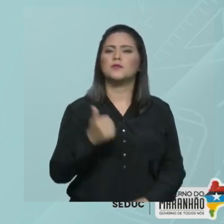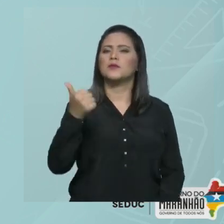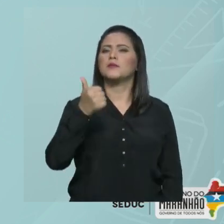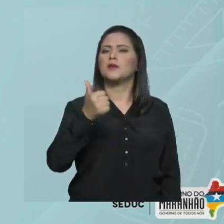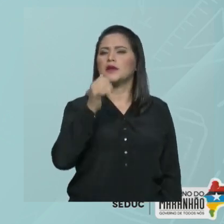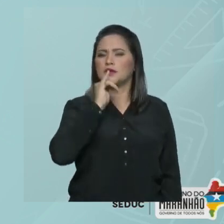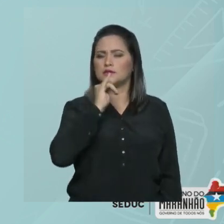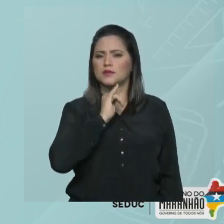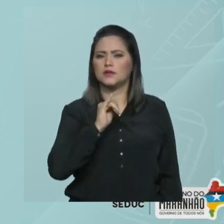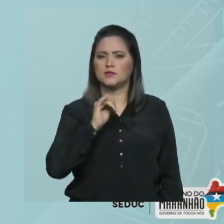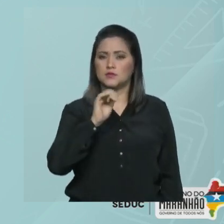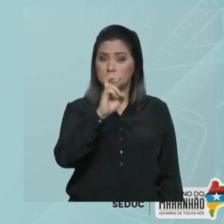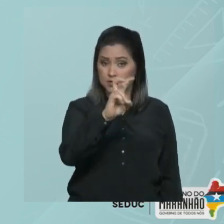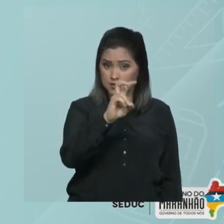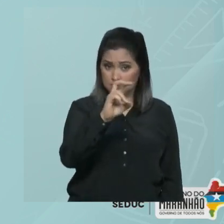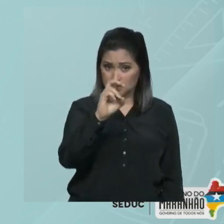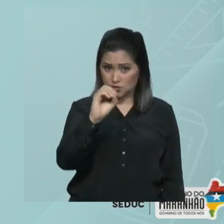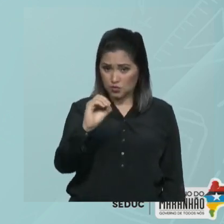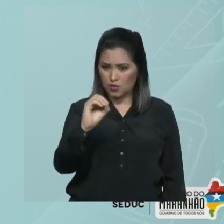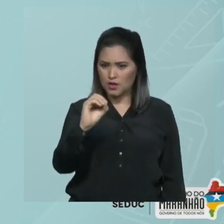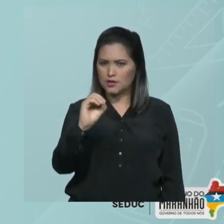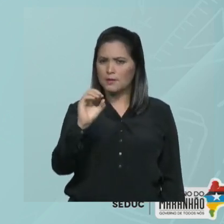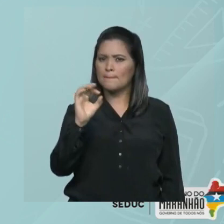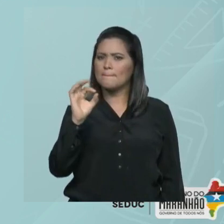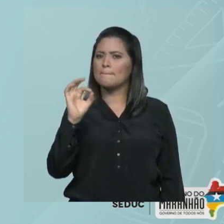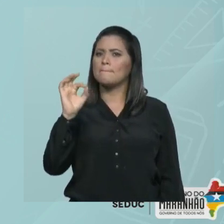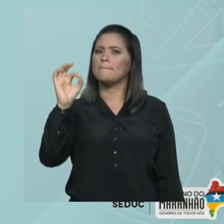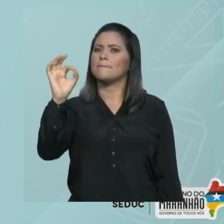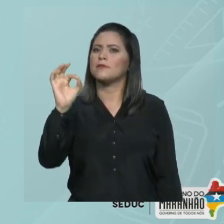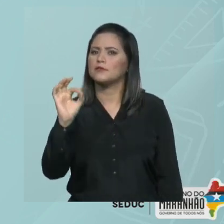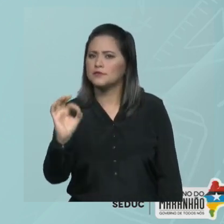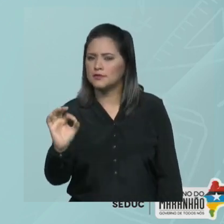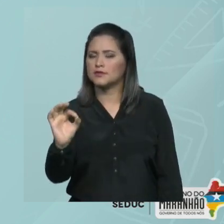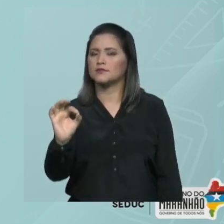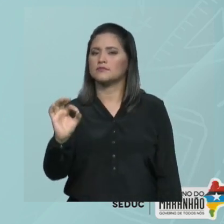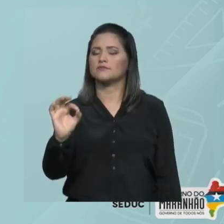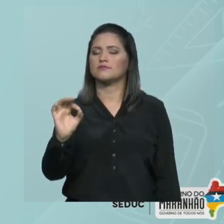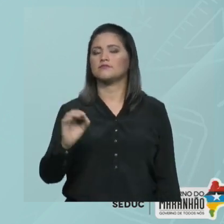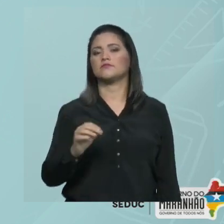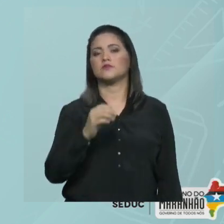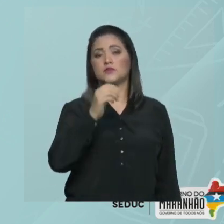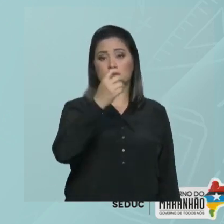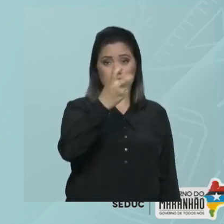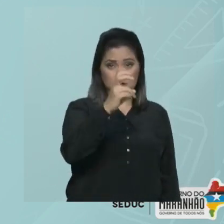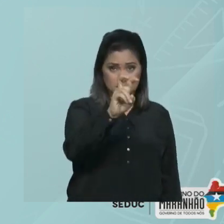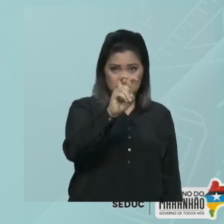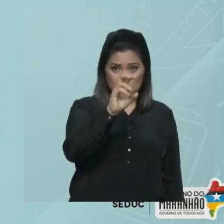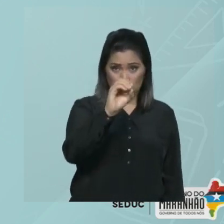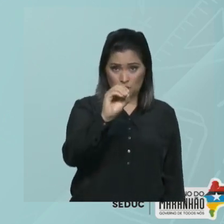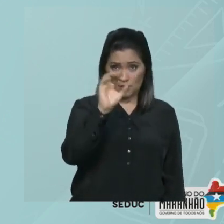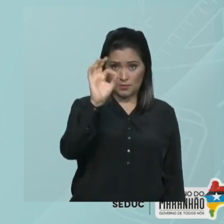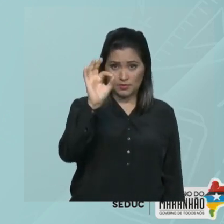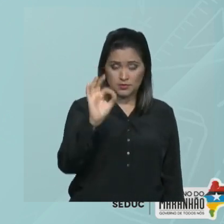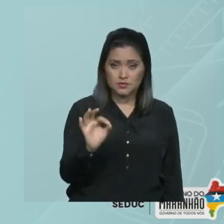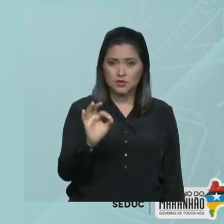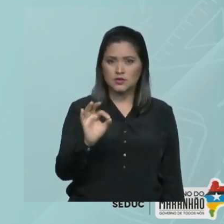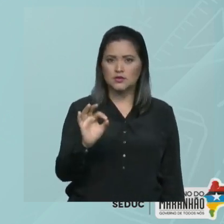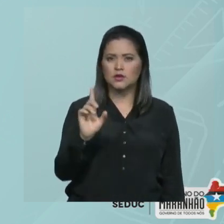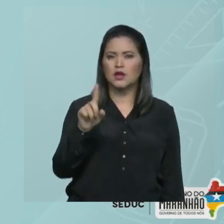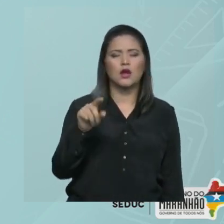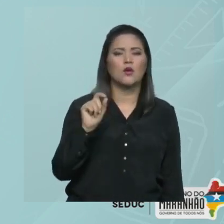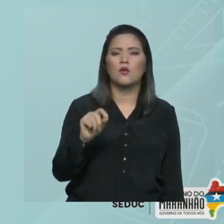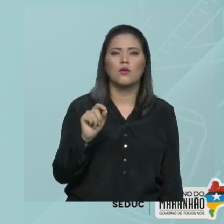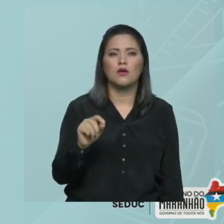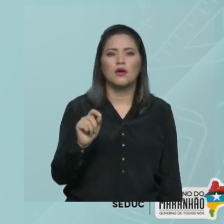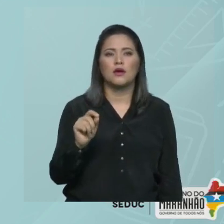símbolo maravilhoso, que é o símbolo de porcentagem. Então, aqui eu tenho 50%. Ou seja, é como